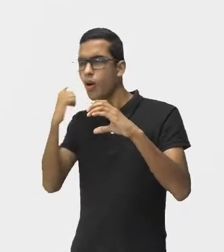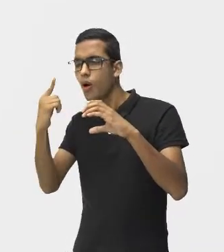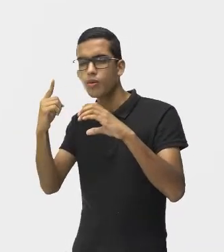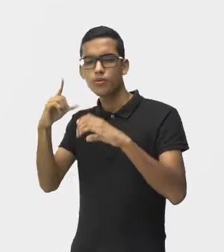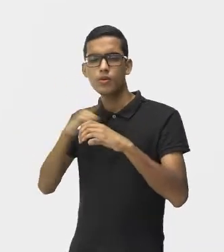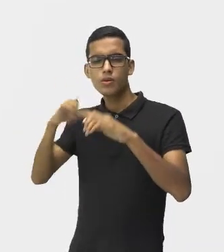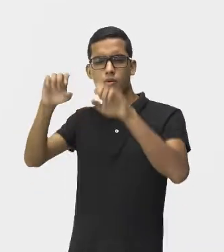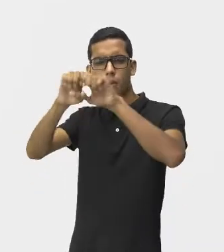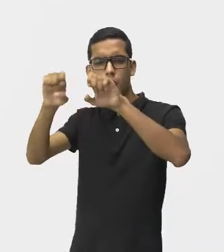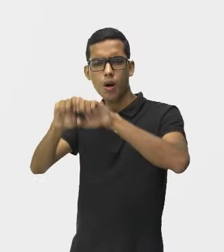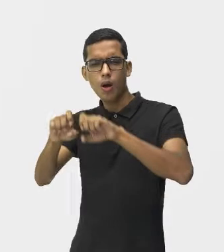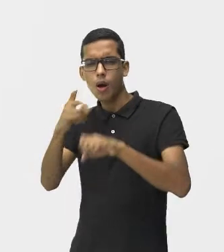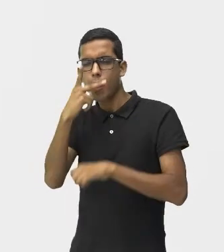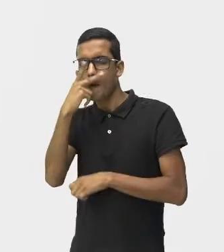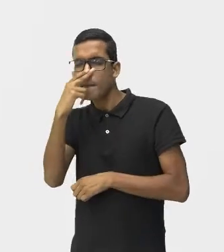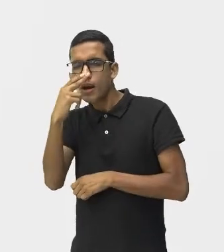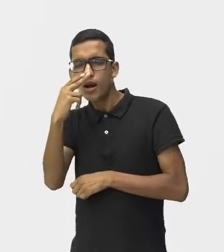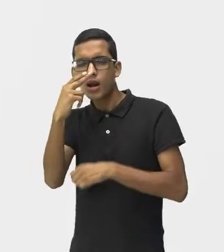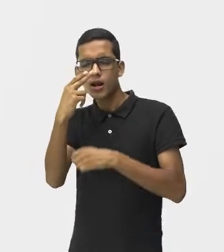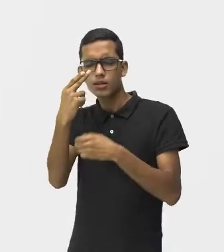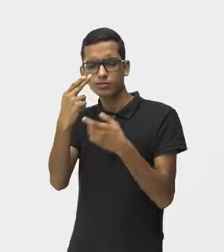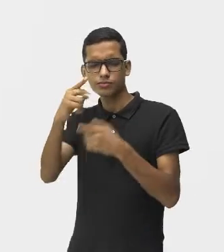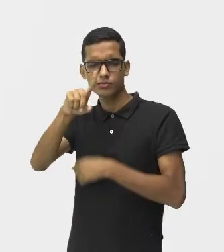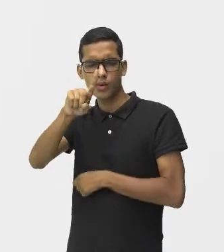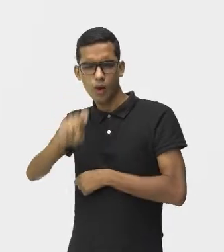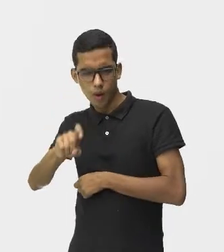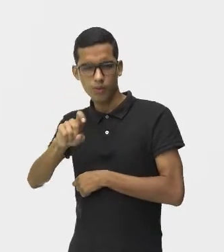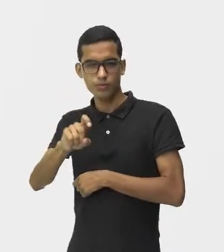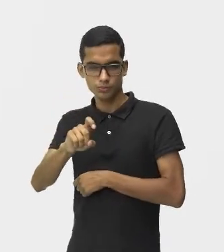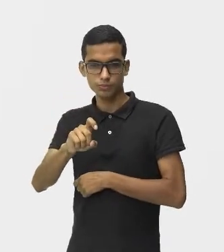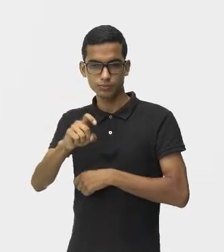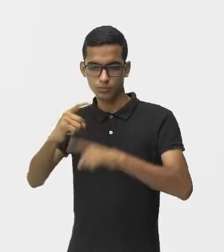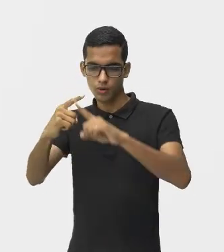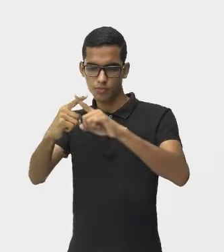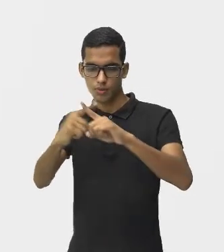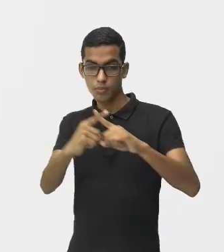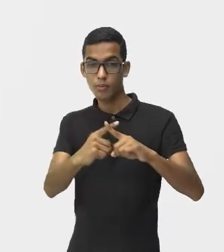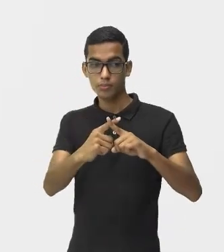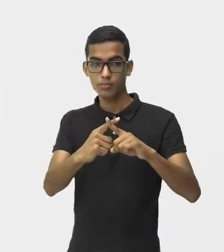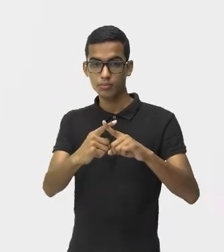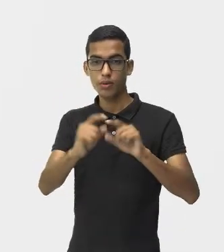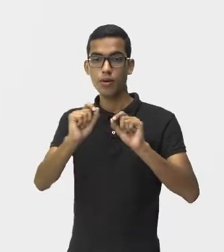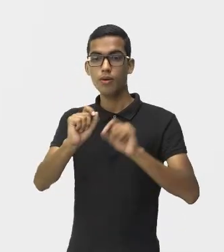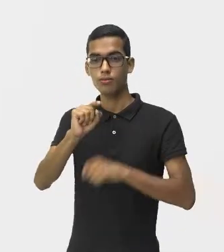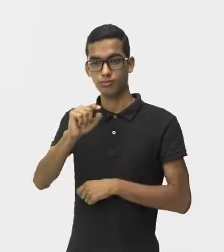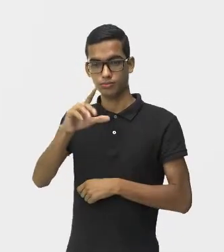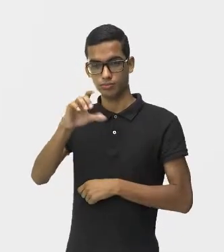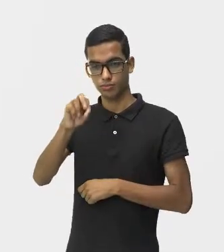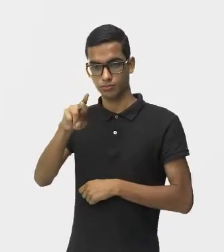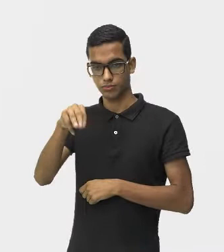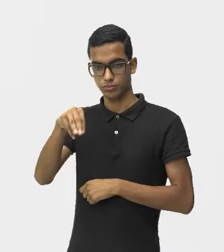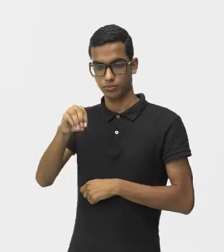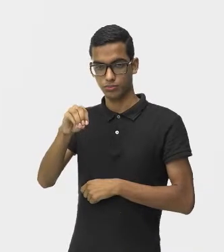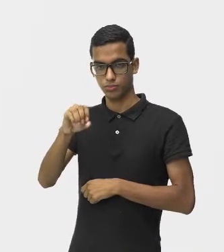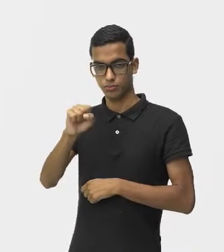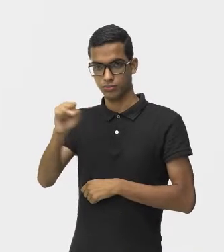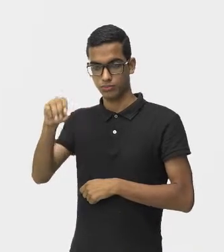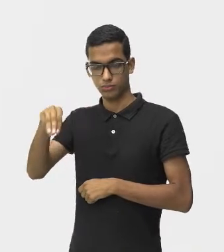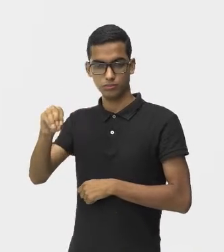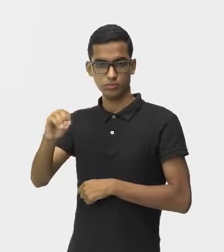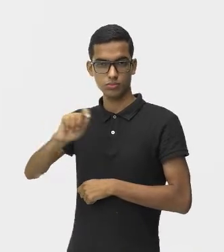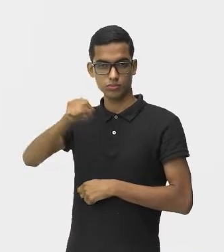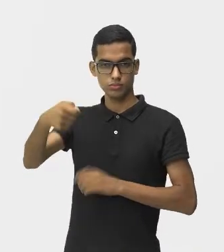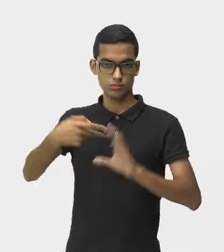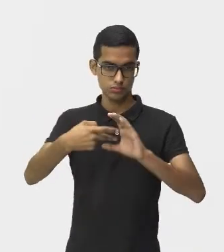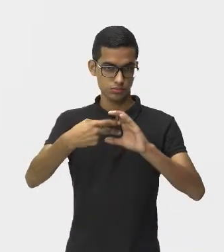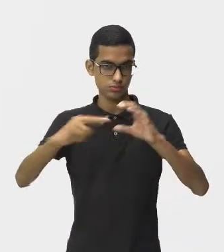X, né, um formato de um X. Essas estruturas são os cromossomos, que ficam presentes onde?